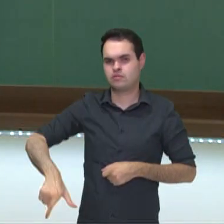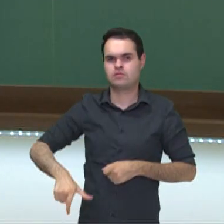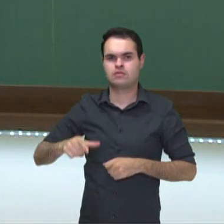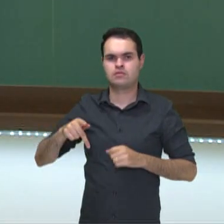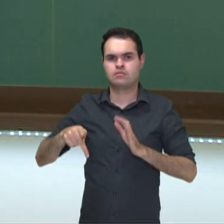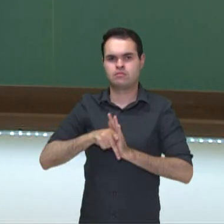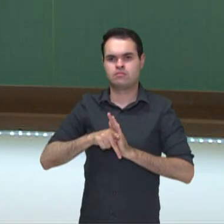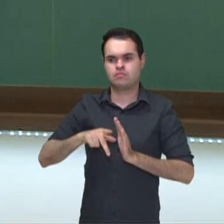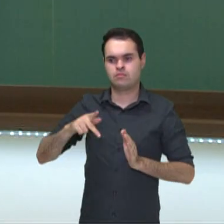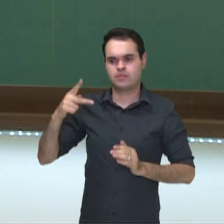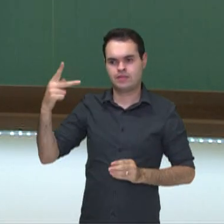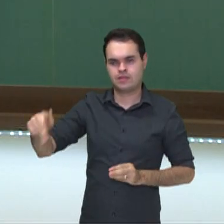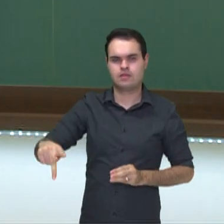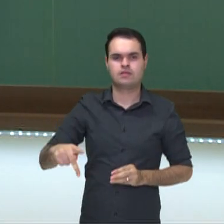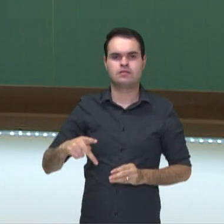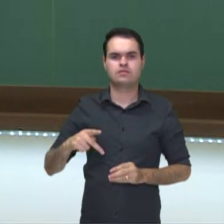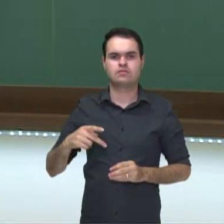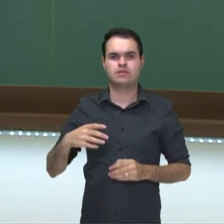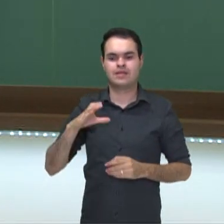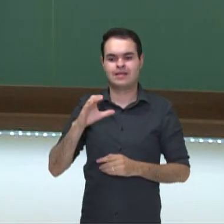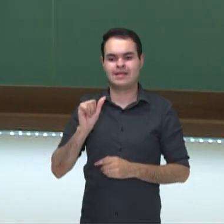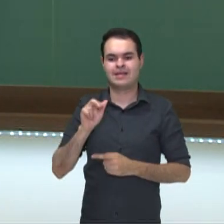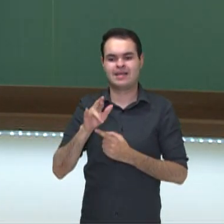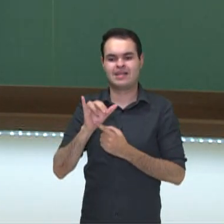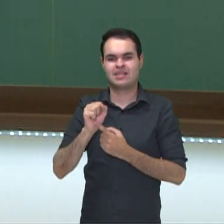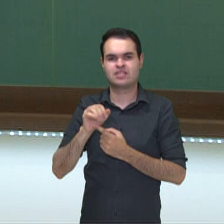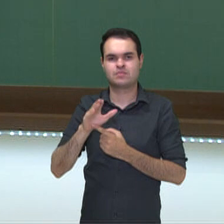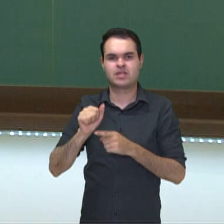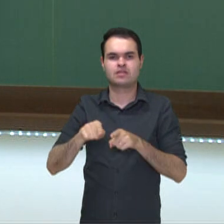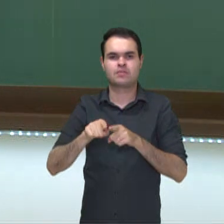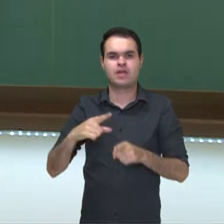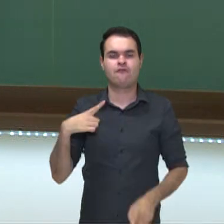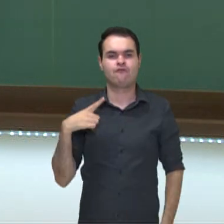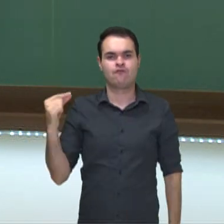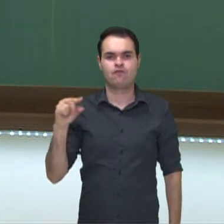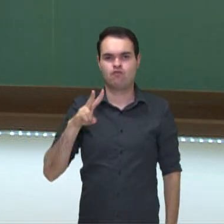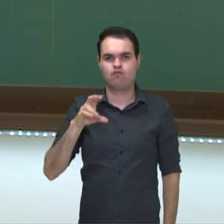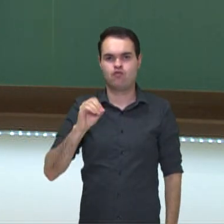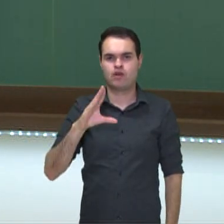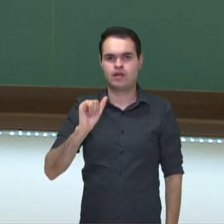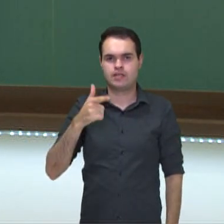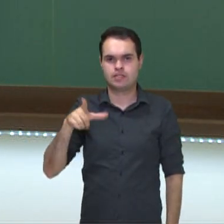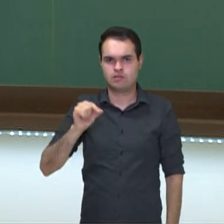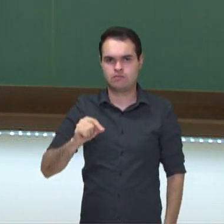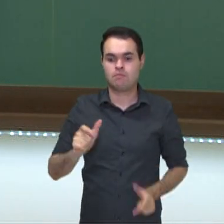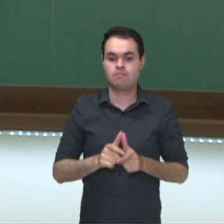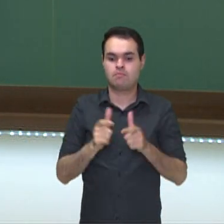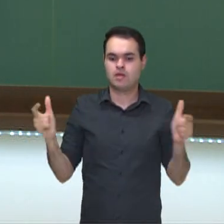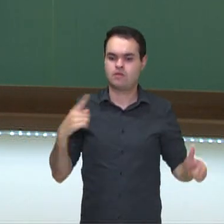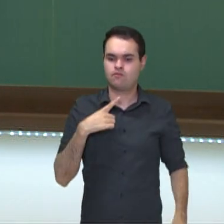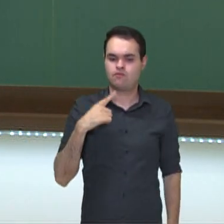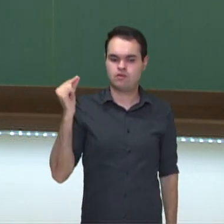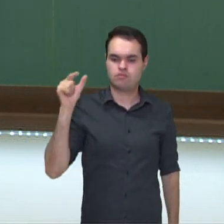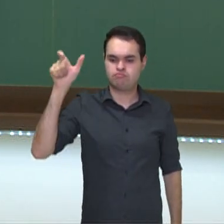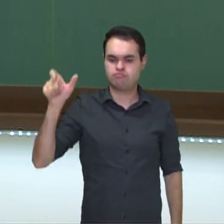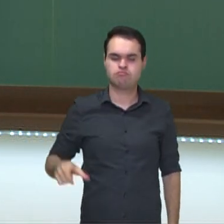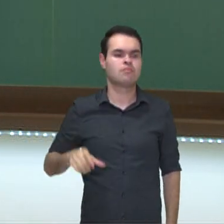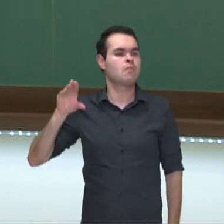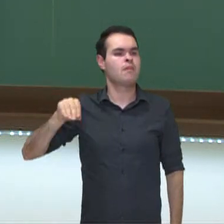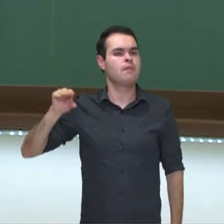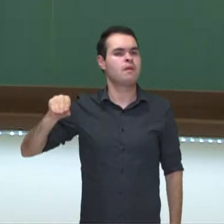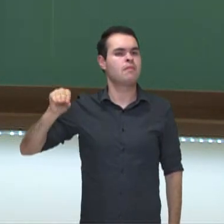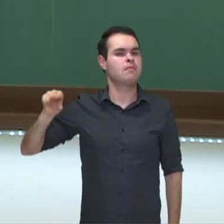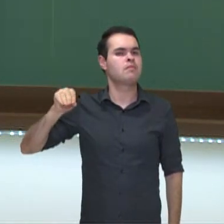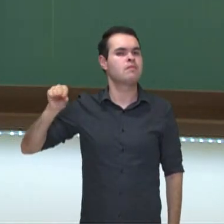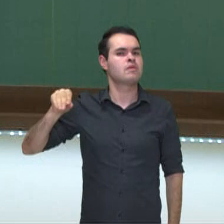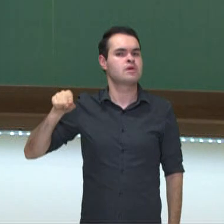o carisma, a vocação. Claro que a pessoa que tem mais vocação para falar em público,